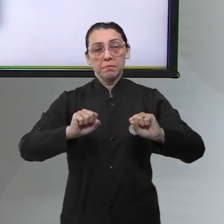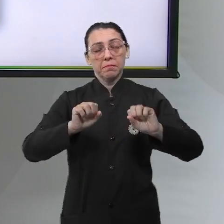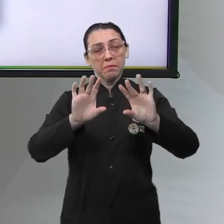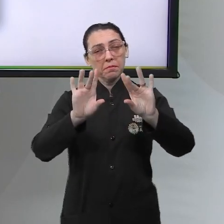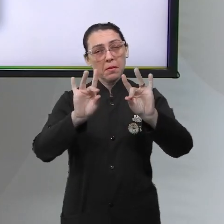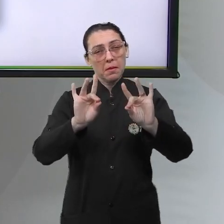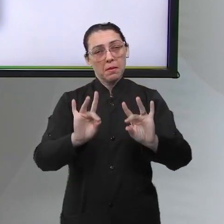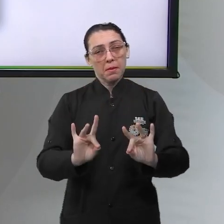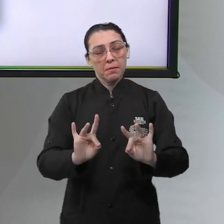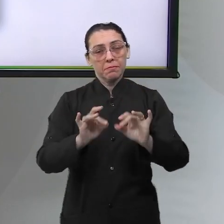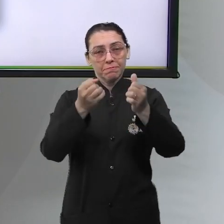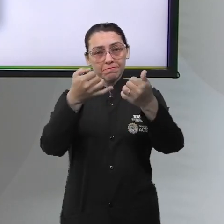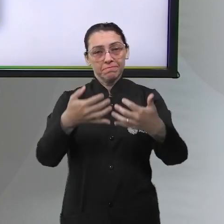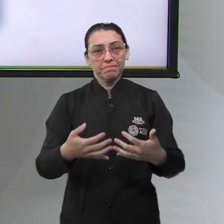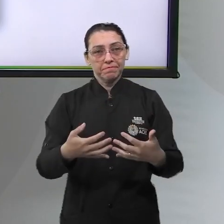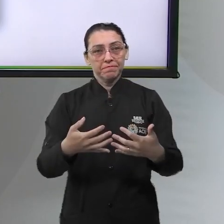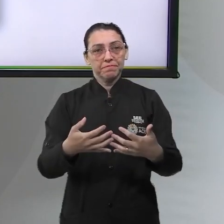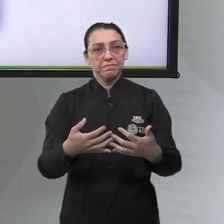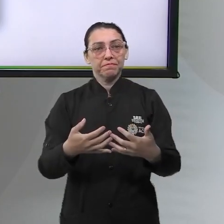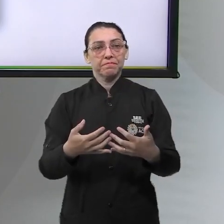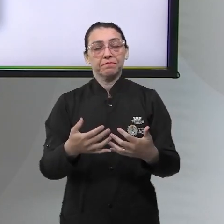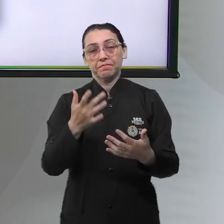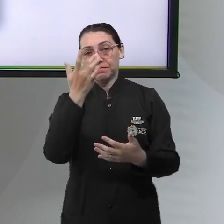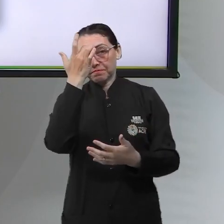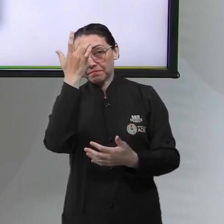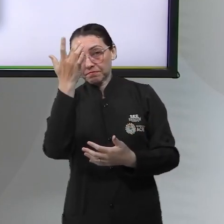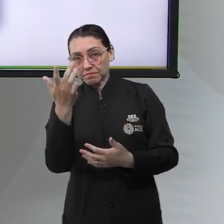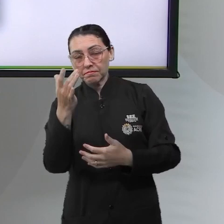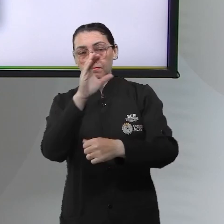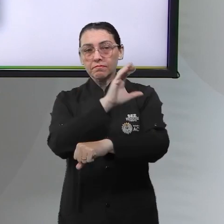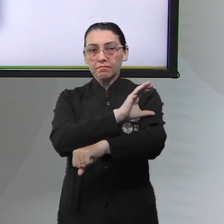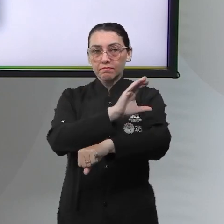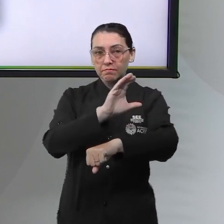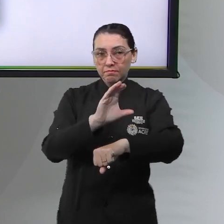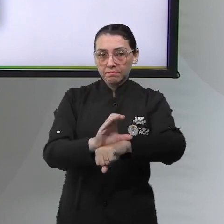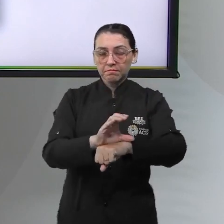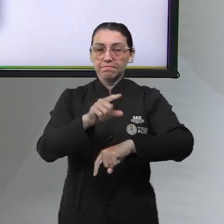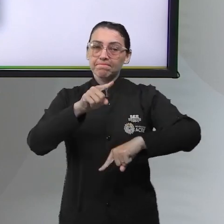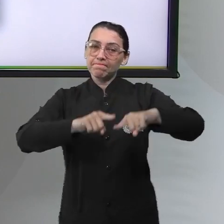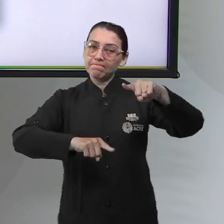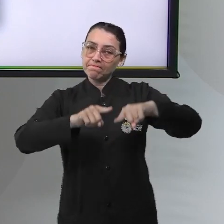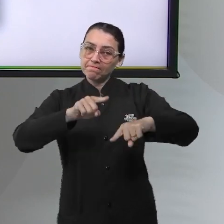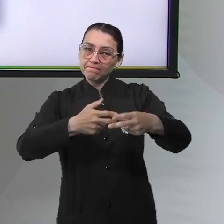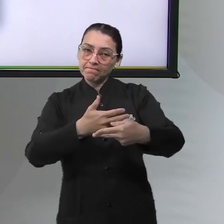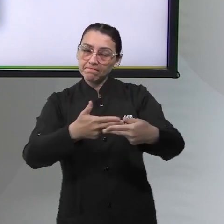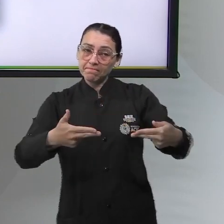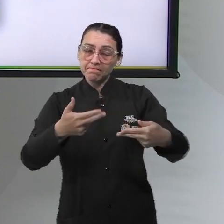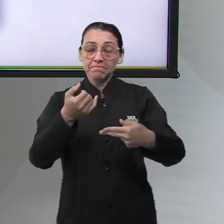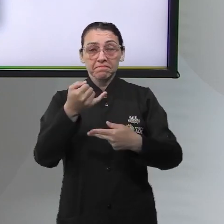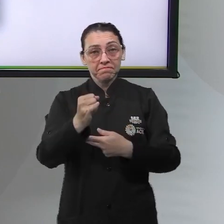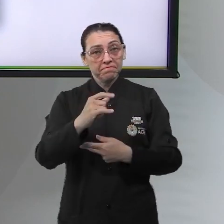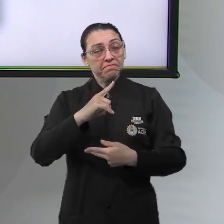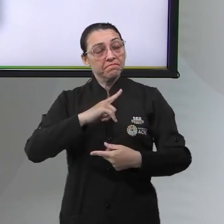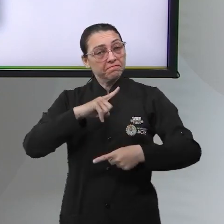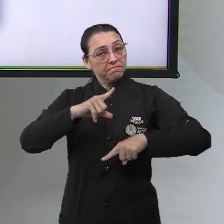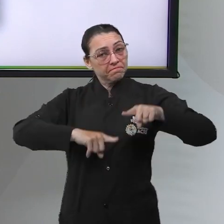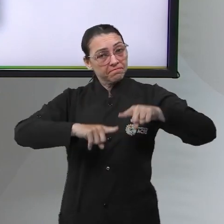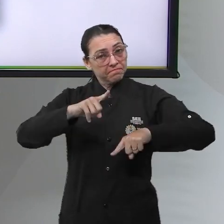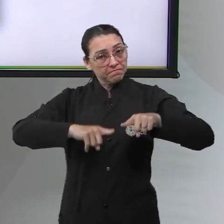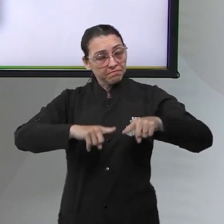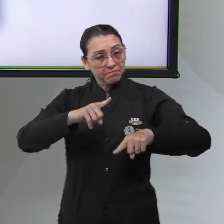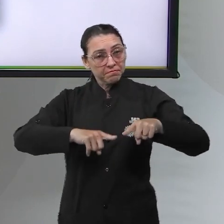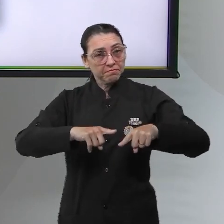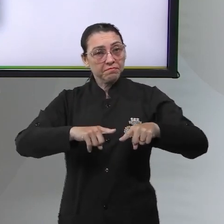ser mencionados. Então, está muito fácil, cultura material. Se é algo material, é